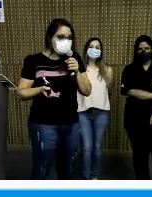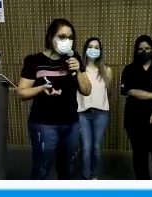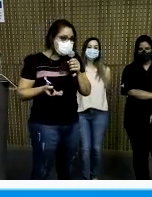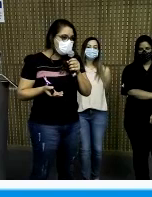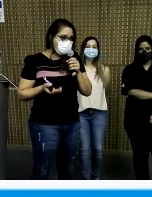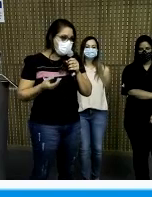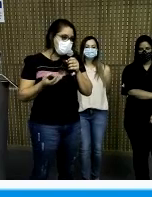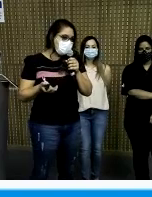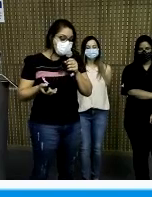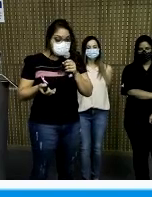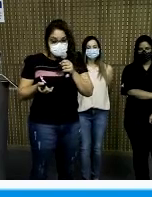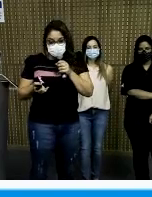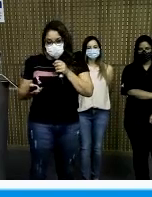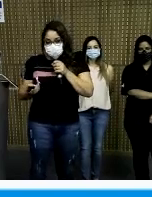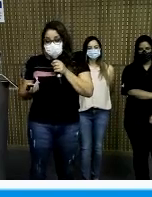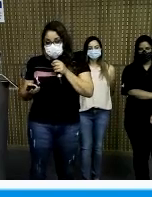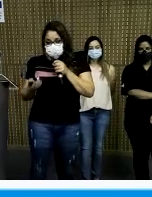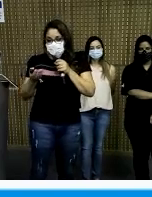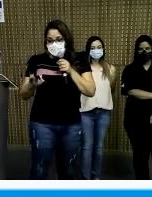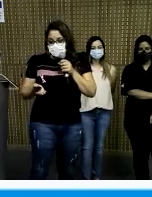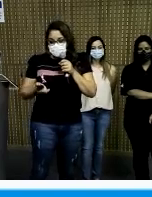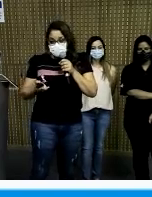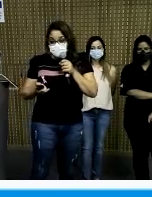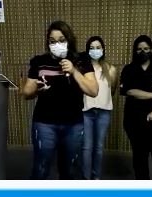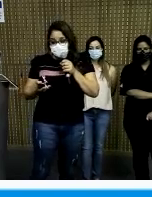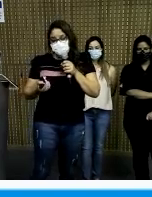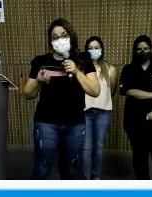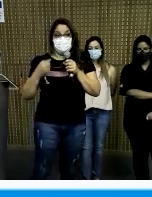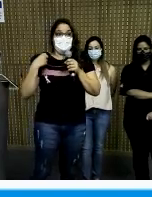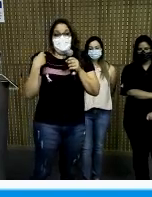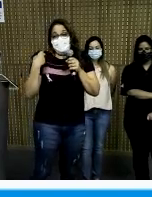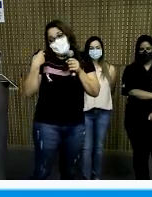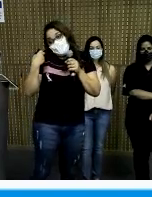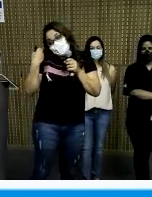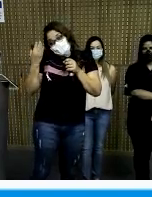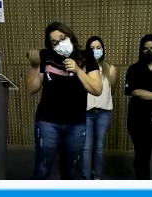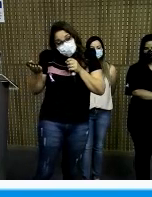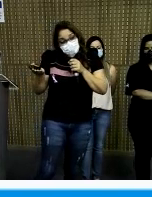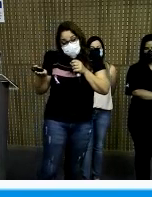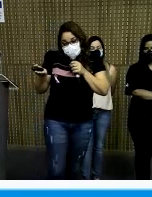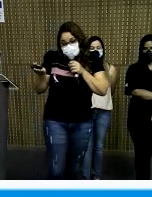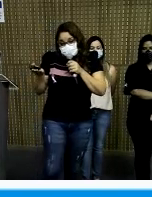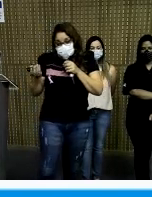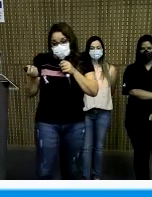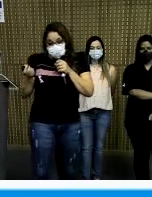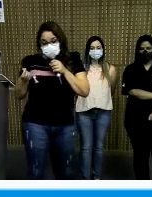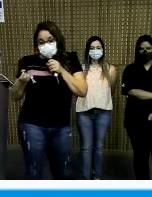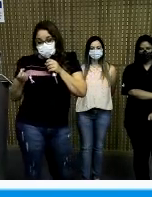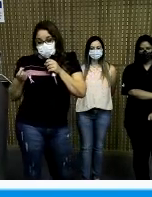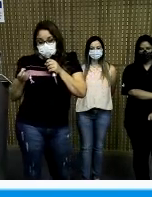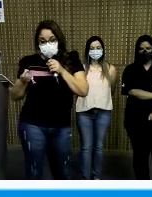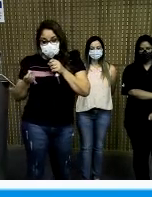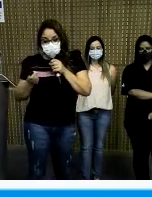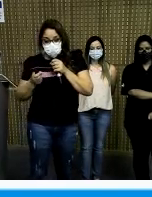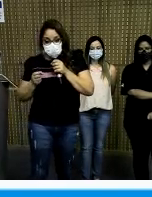essa diminuição. E era isso que a gente preconizava mesmo em 2020. E ainda, inclusive, no primeiro semestre. Então,